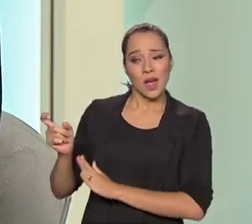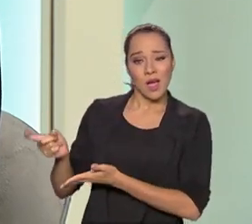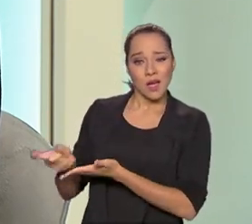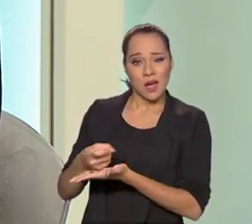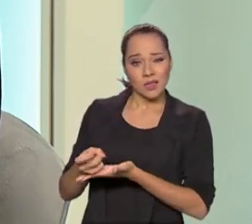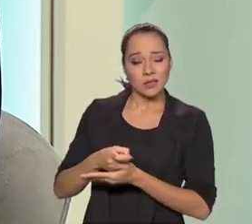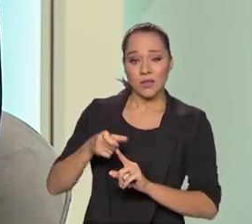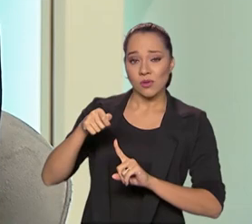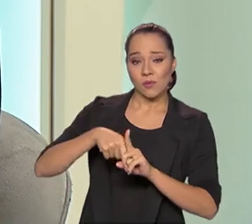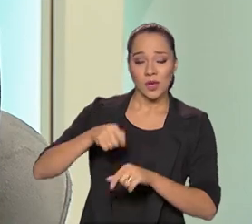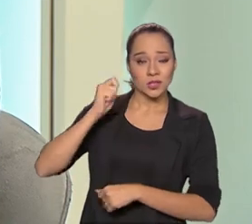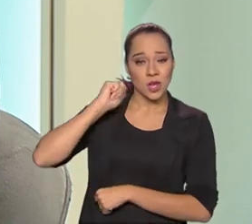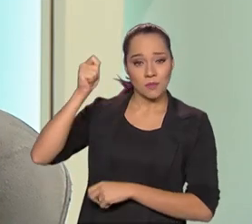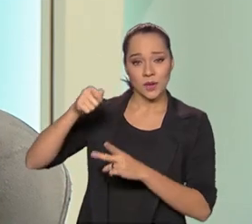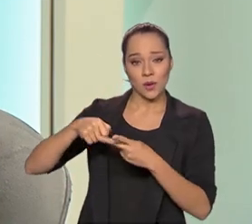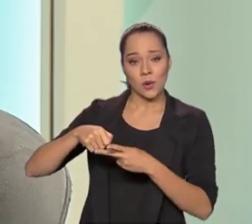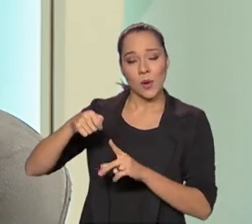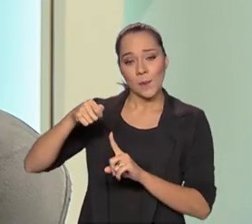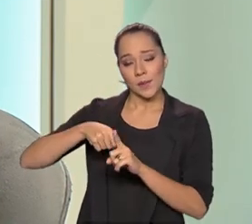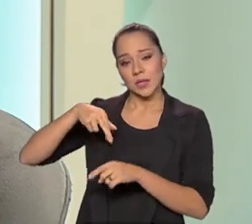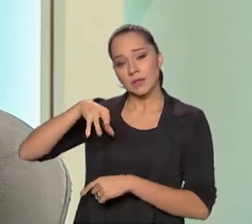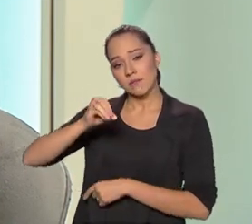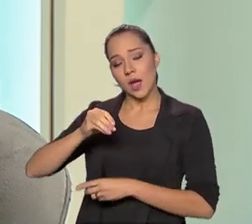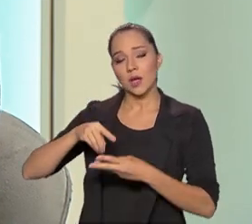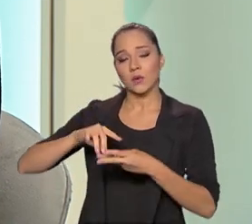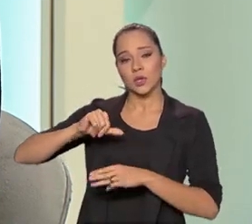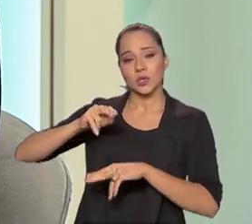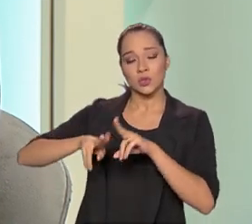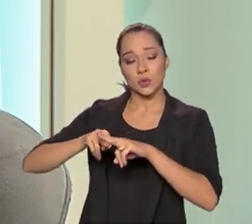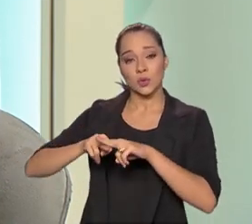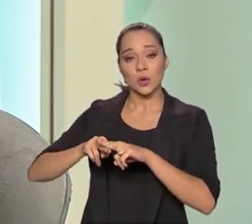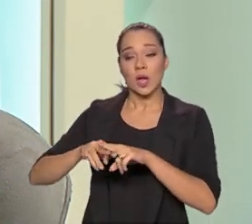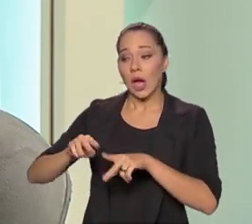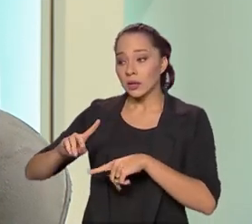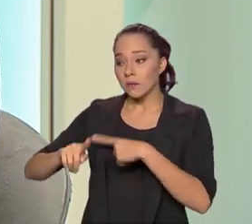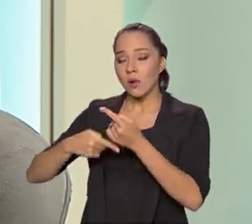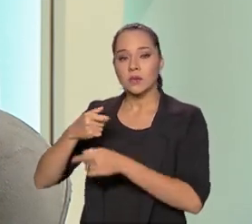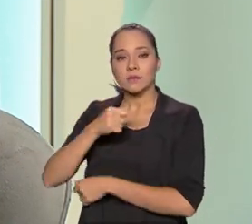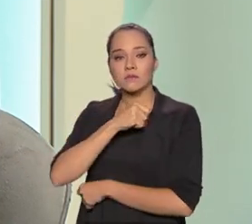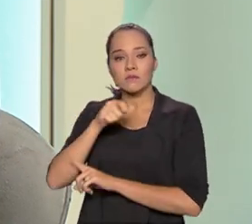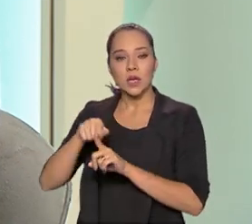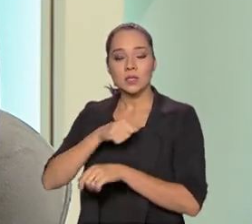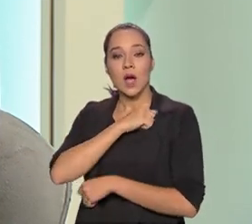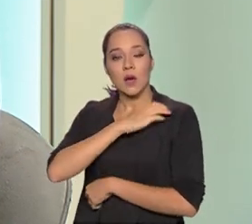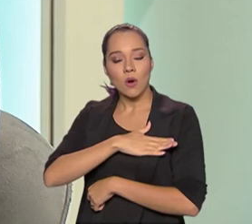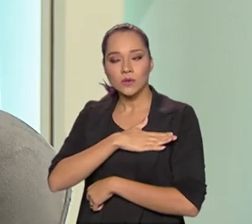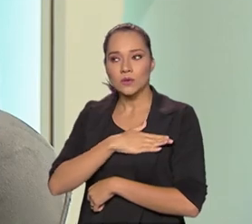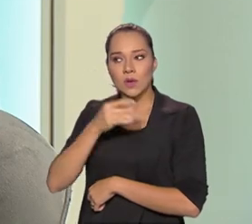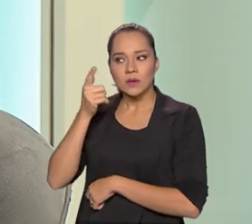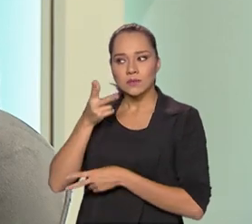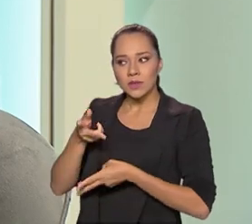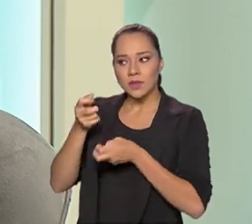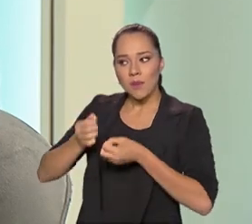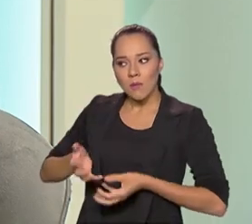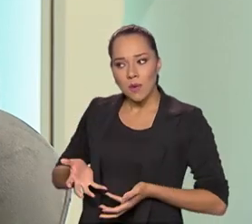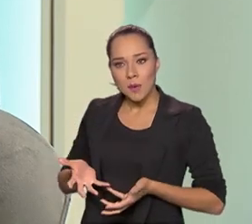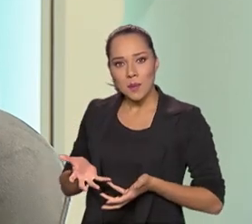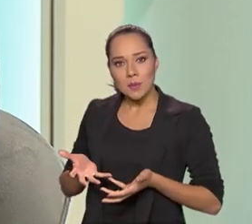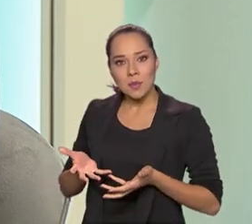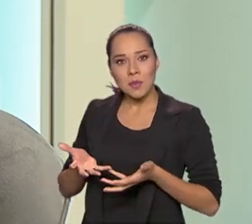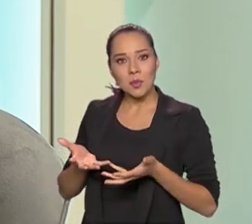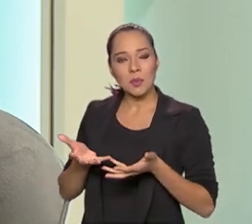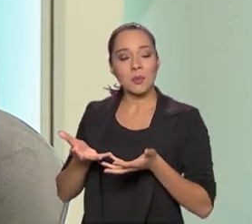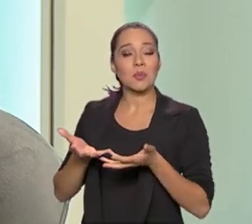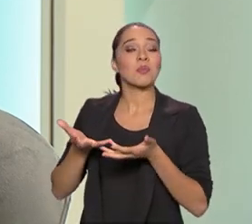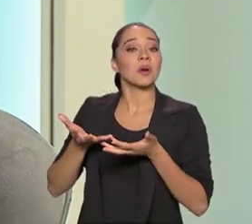arrecadação nos meses de abril, maio e junho, e a partir de agosto se iniciou uma recuperação que